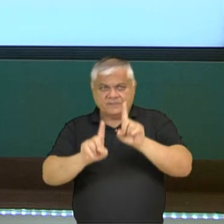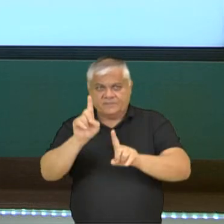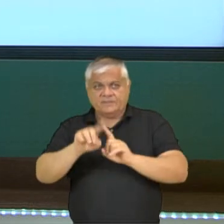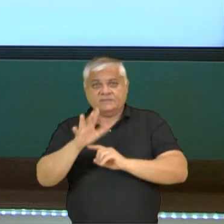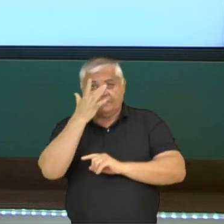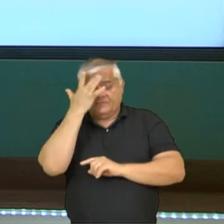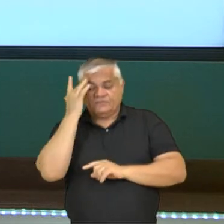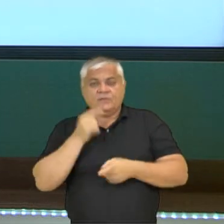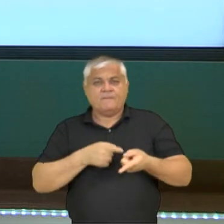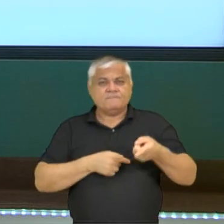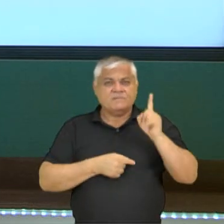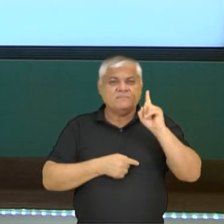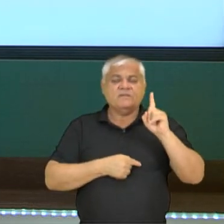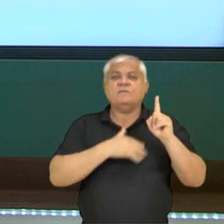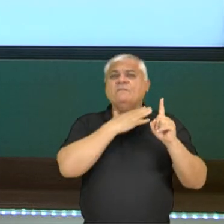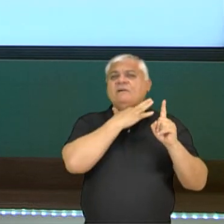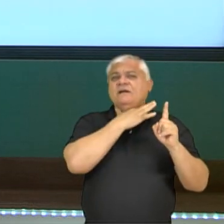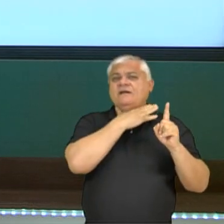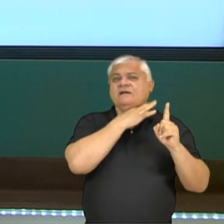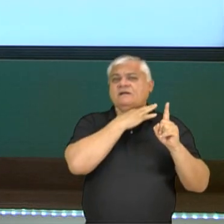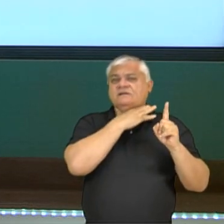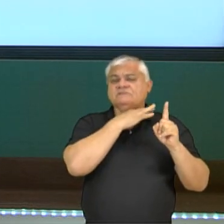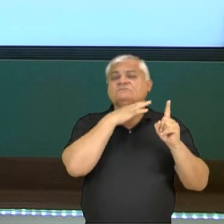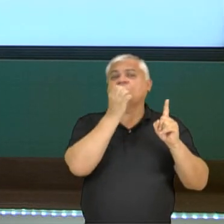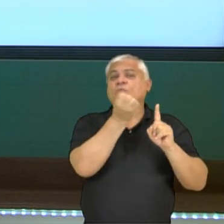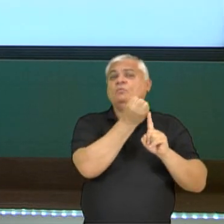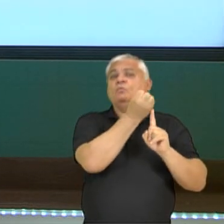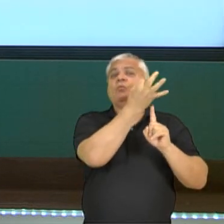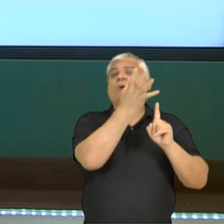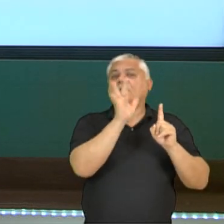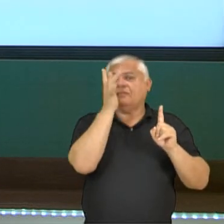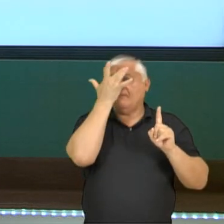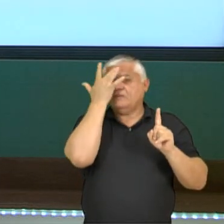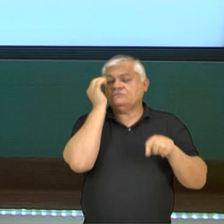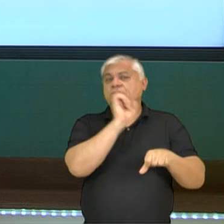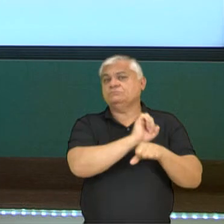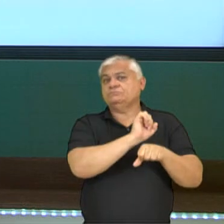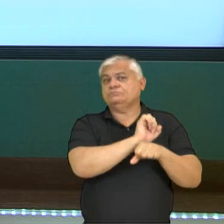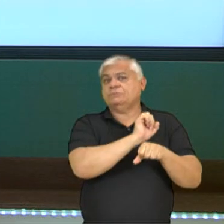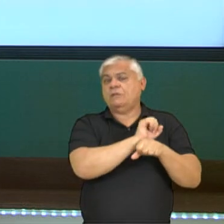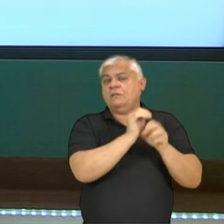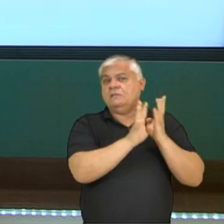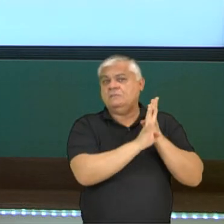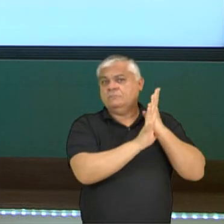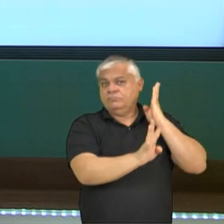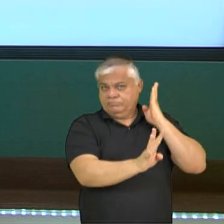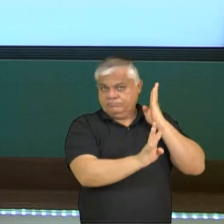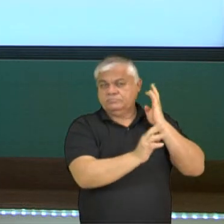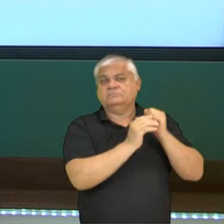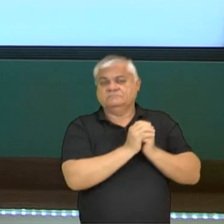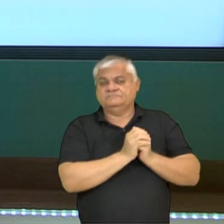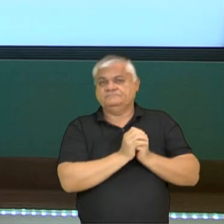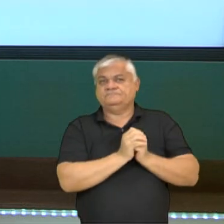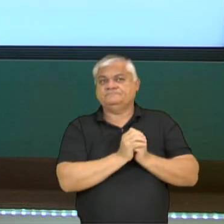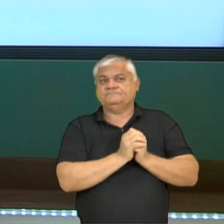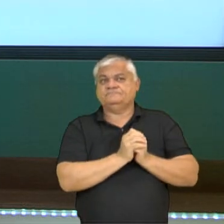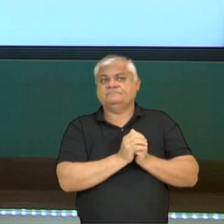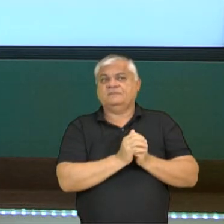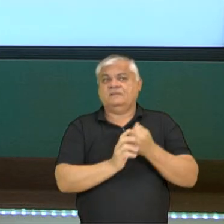no dia 1º de março é a quantidade de pessoas que ficaram numa lista de espera,